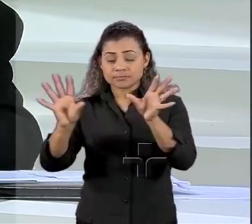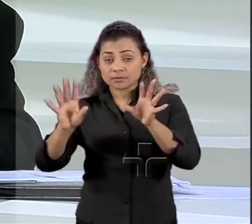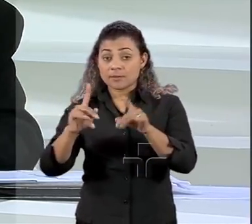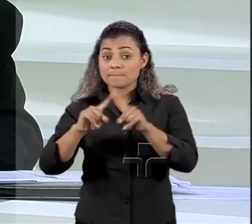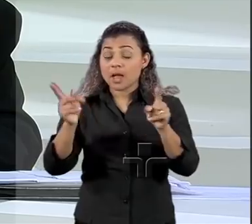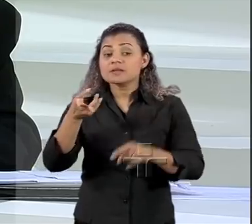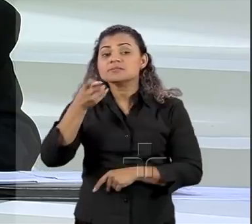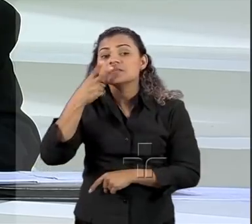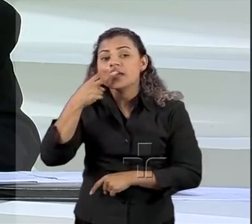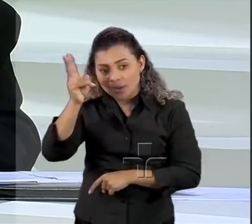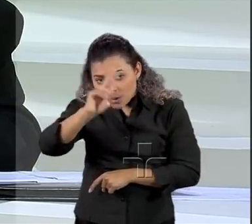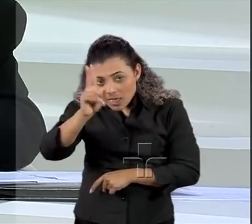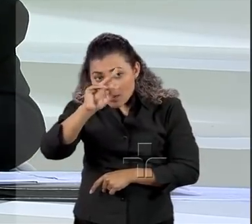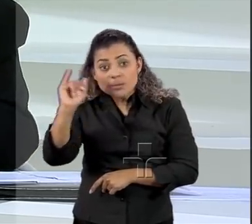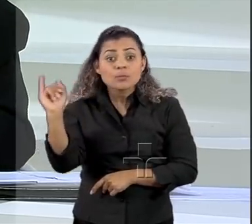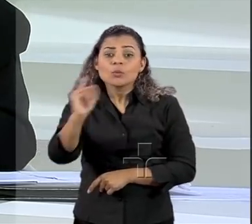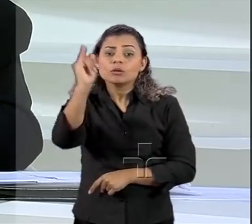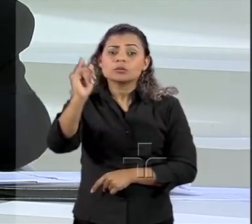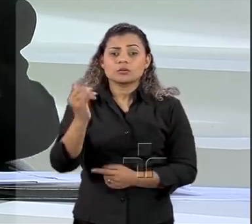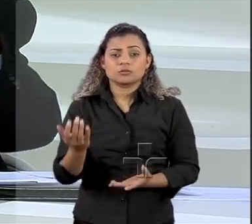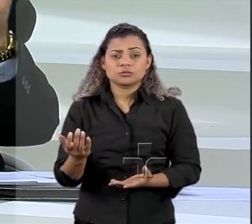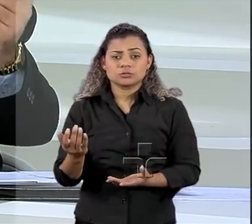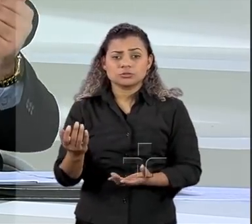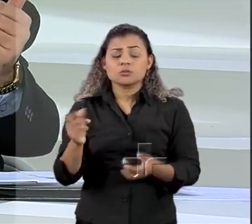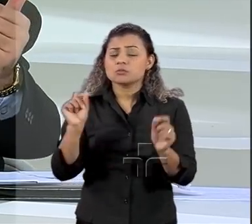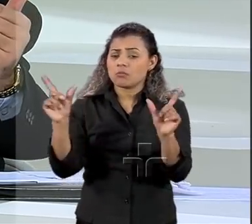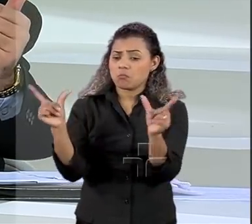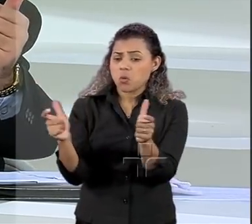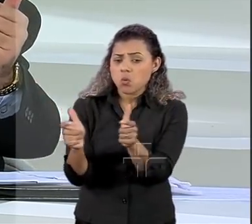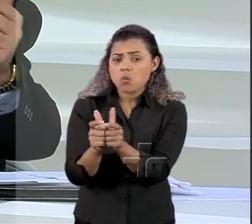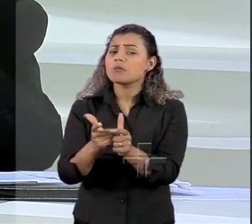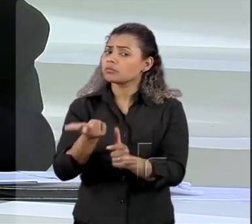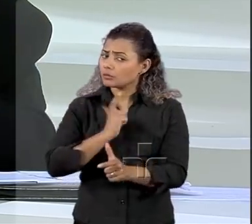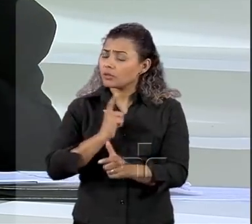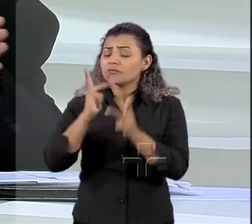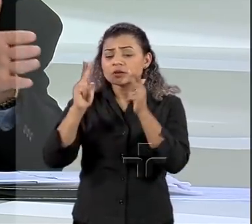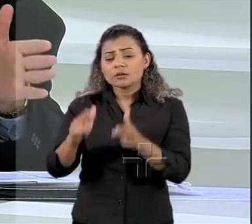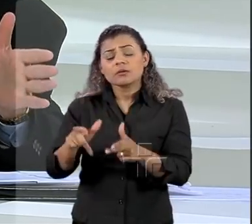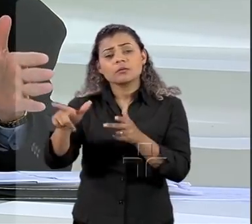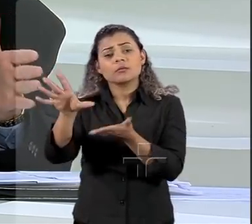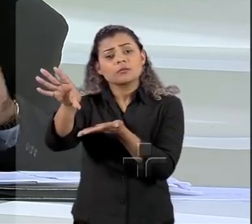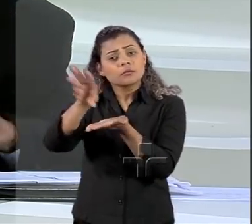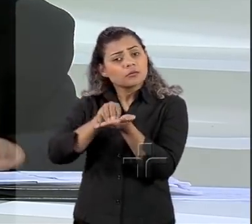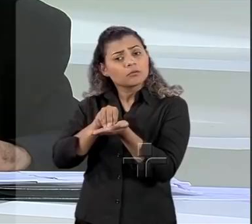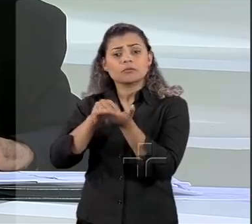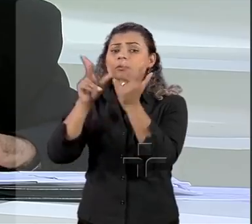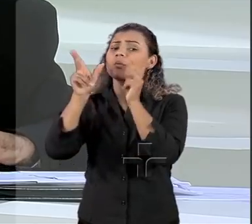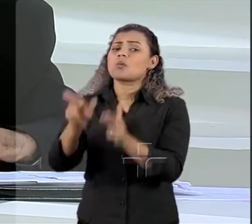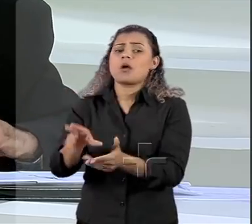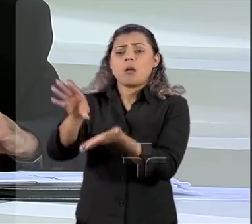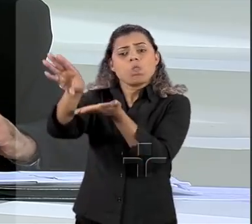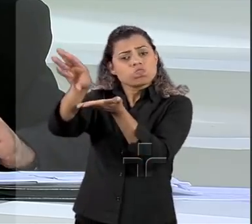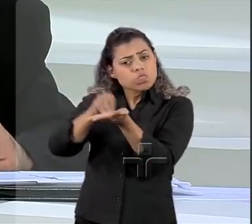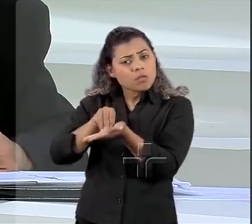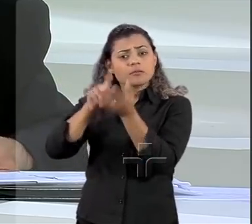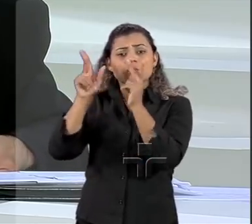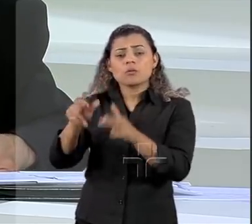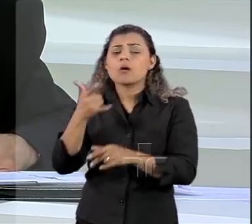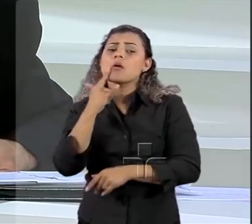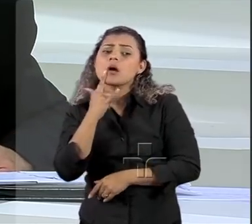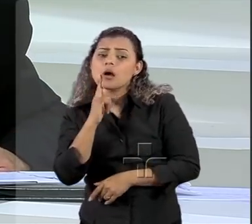redução importante. Então, nós já temos um caminho, um trilho para seguir em relação ao